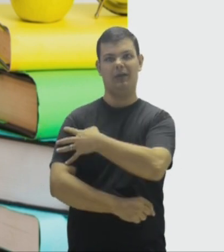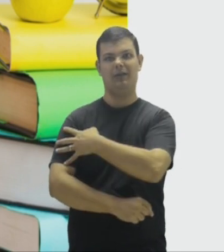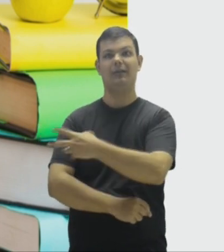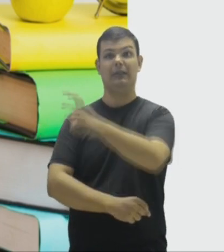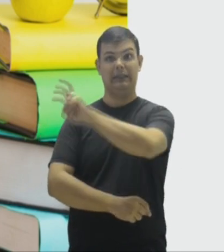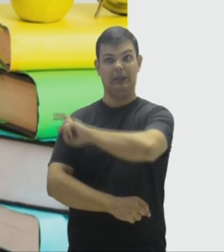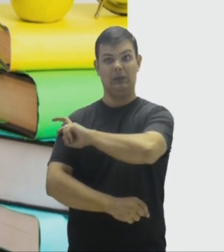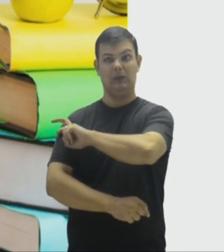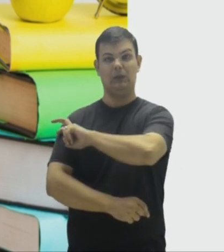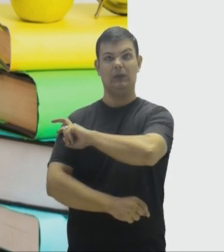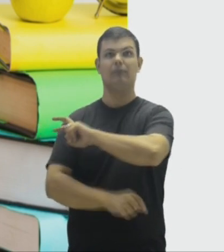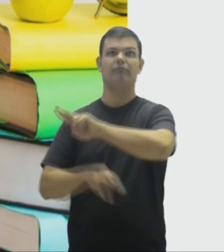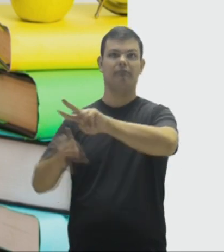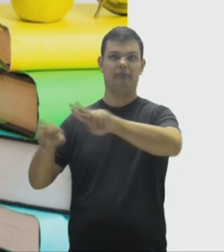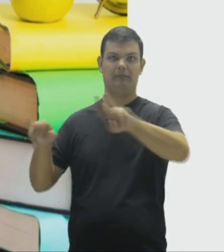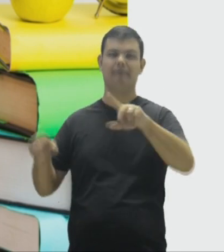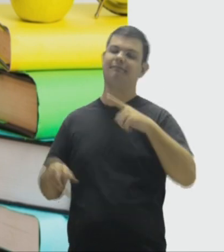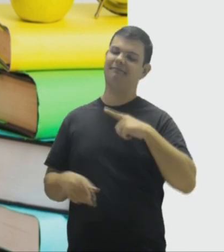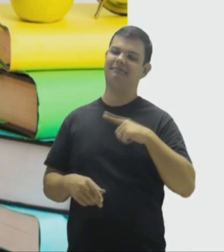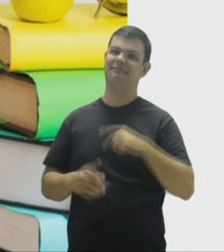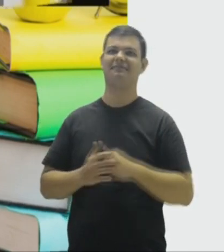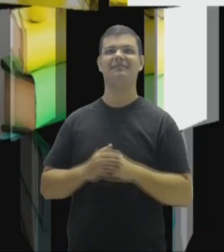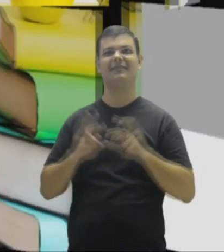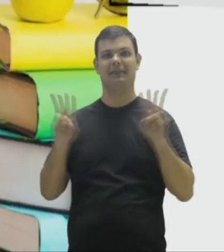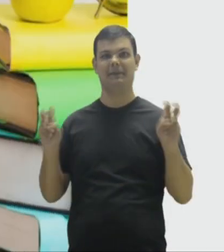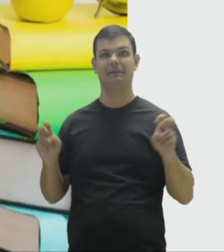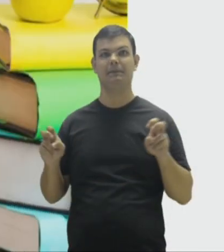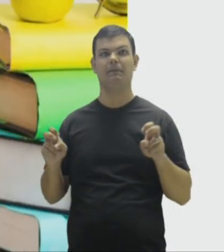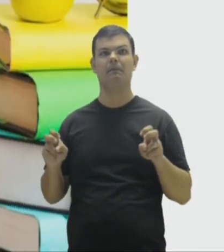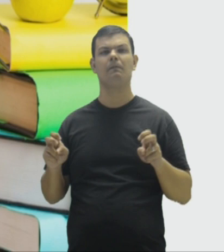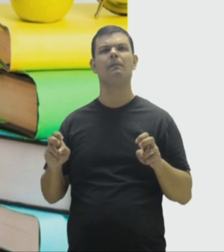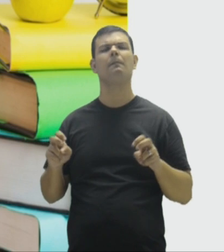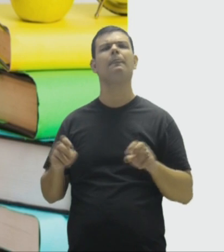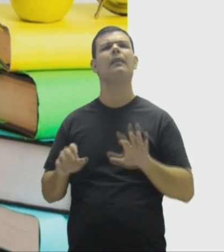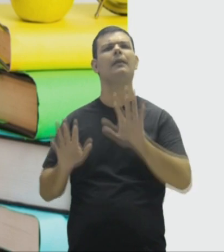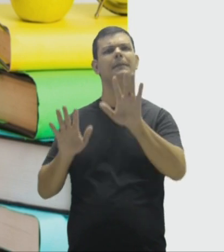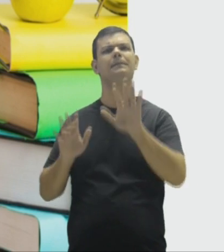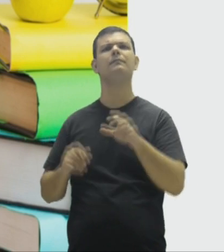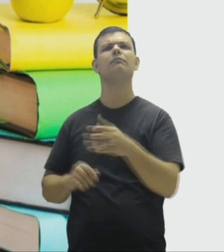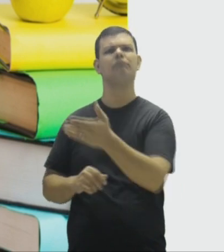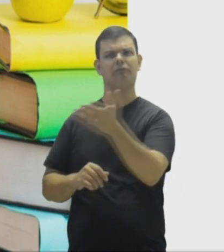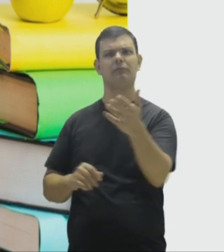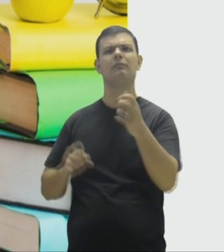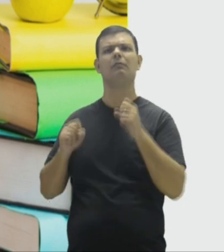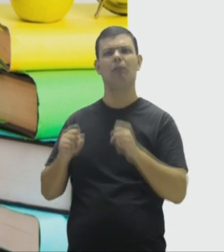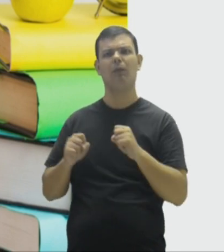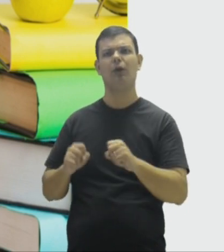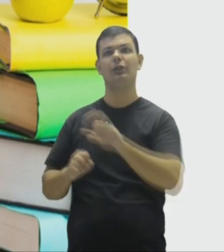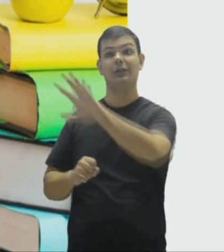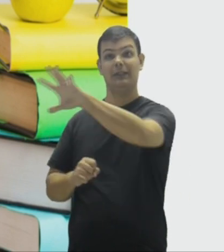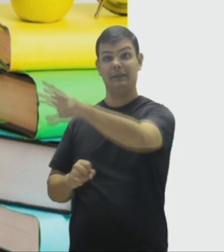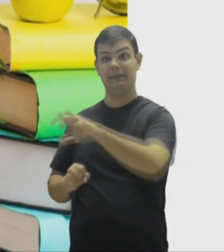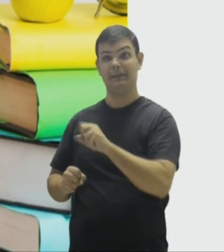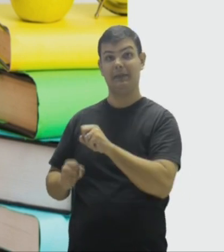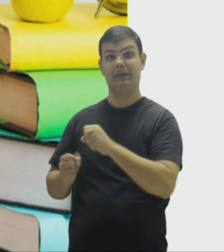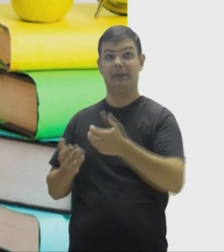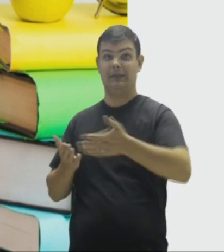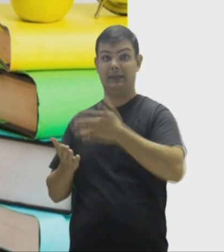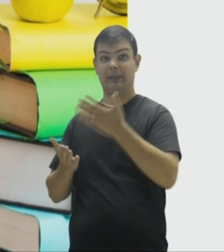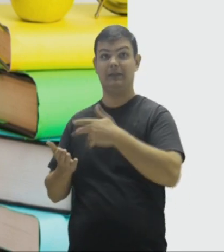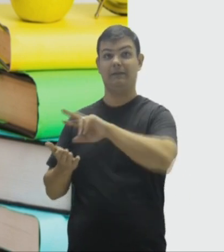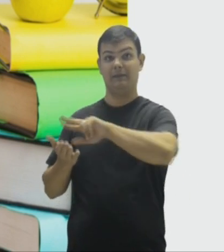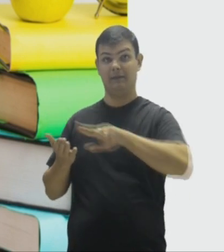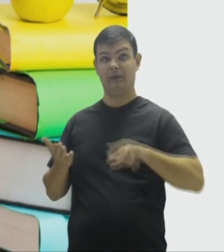e o nosso assunto é diversidade cultural. Bom, você pode acompanhar essa atividade,